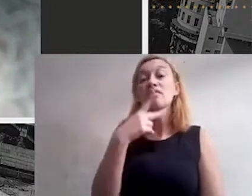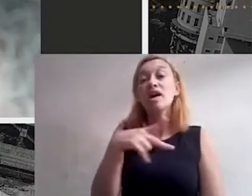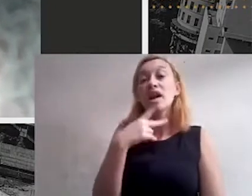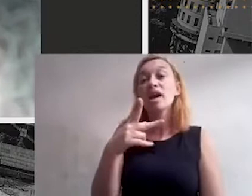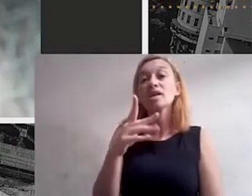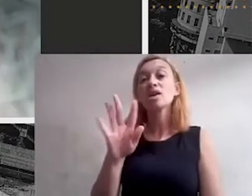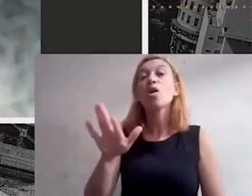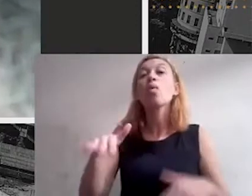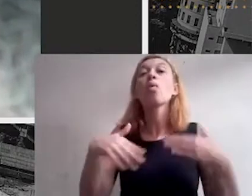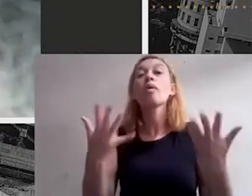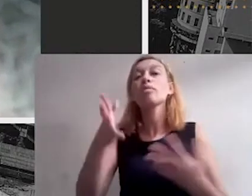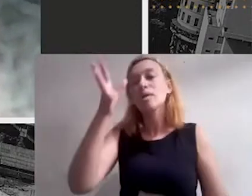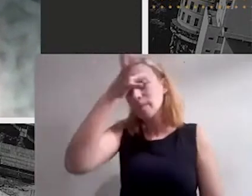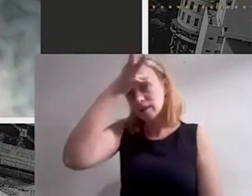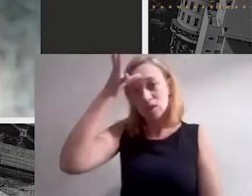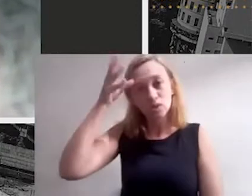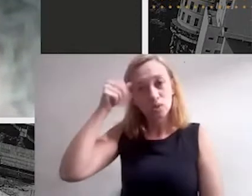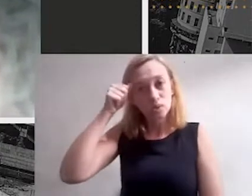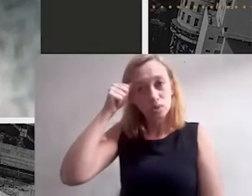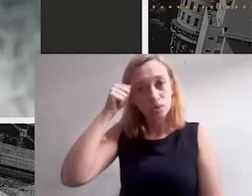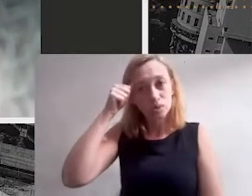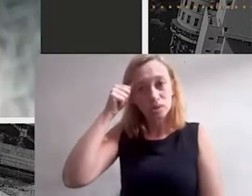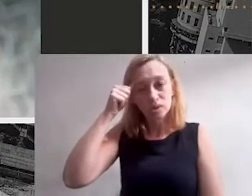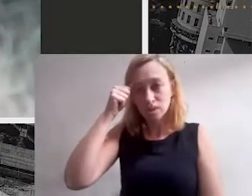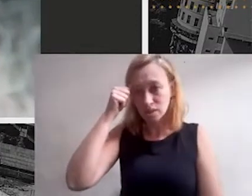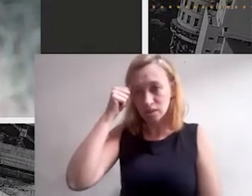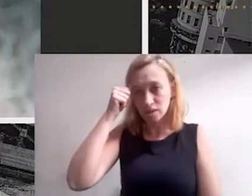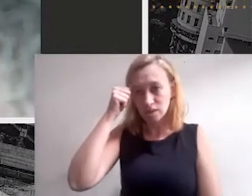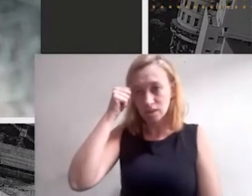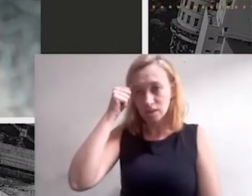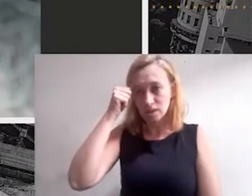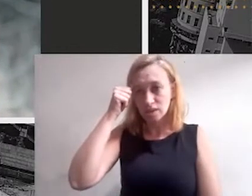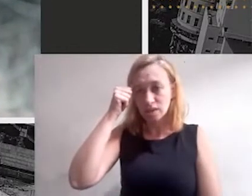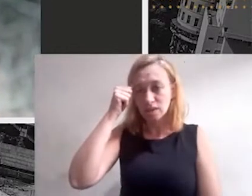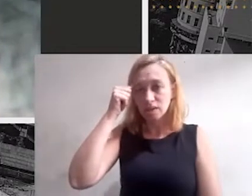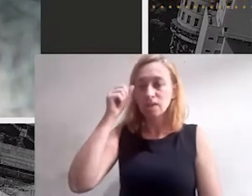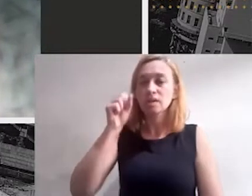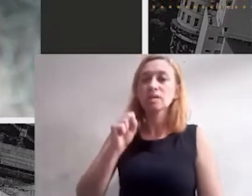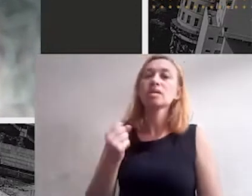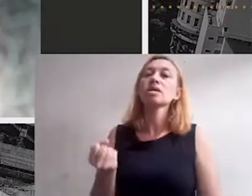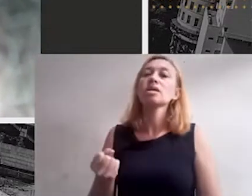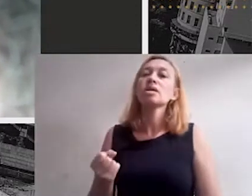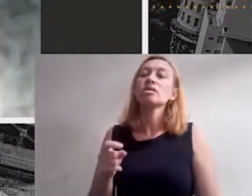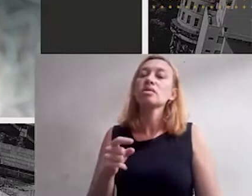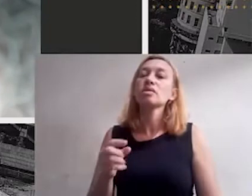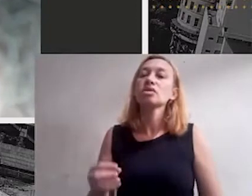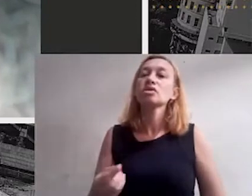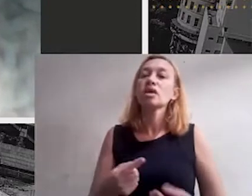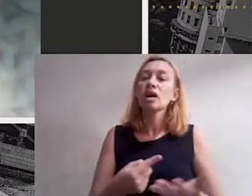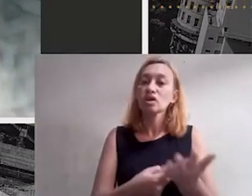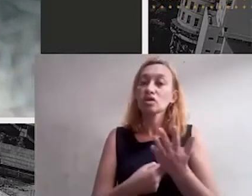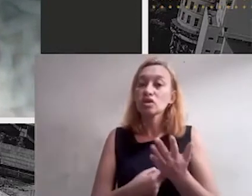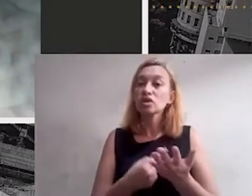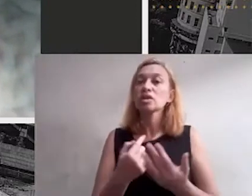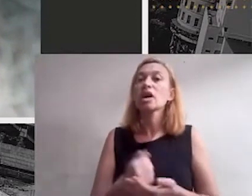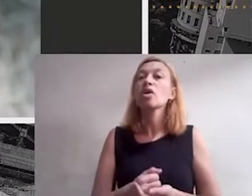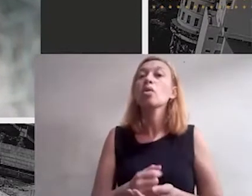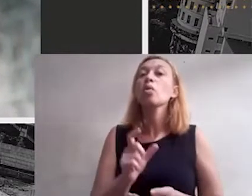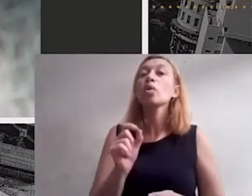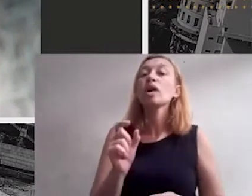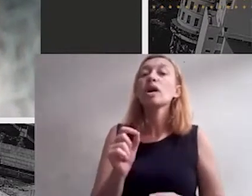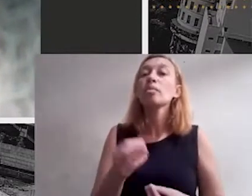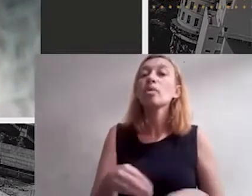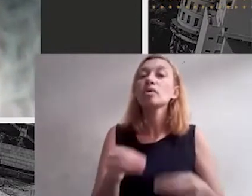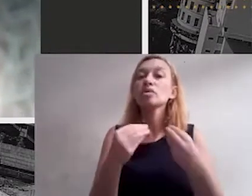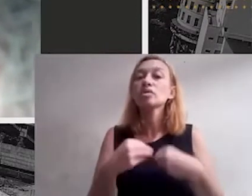essa, né? Que divisas são essas que ela pode trazer para a gente, e também que você falasse um pouco do que ela pode trazer para a gente como construção